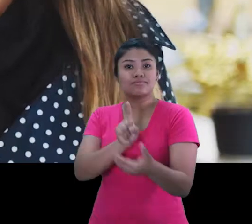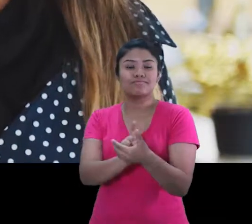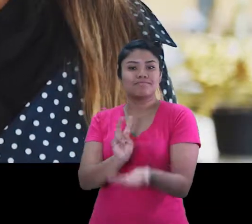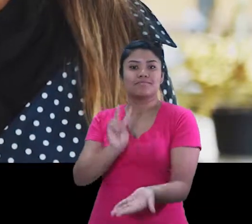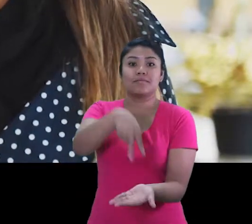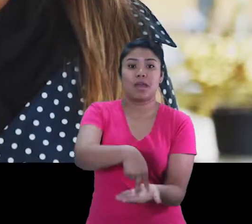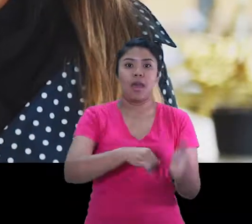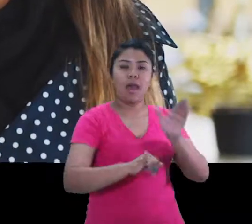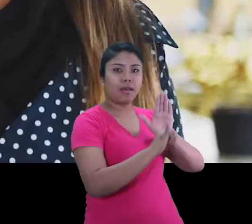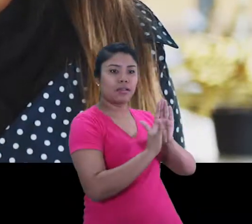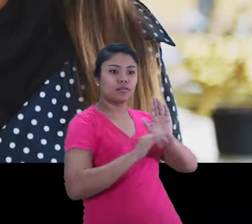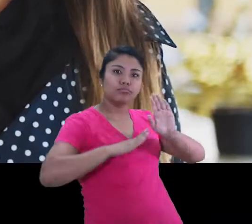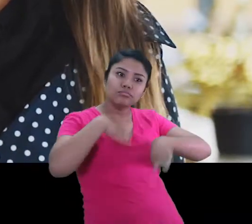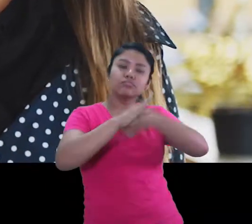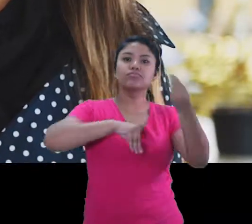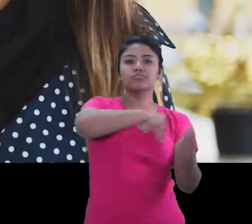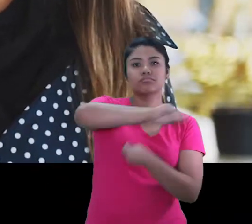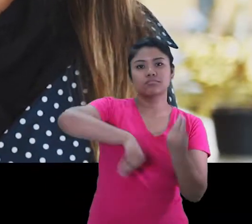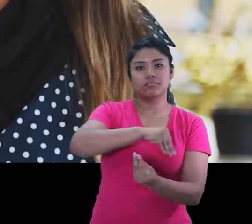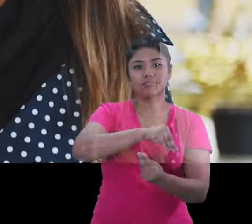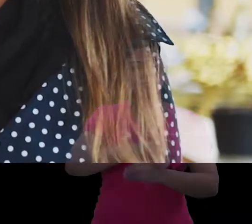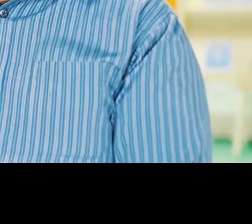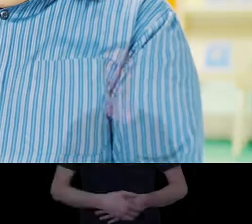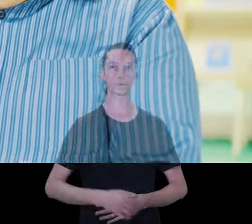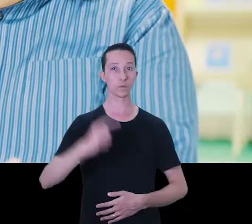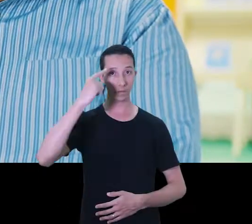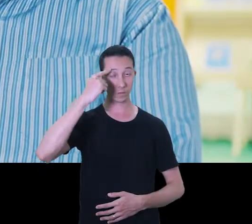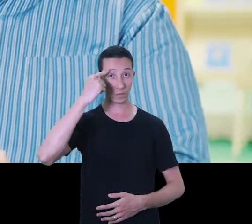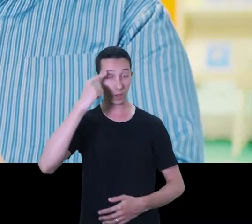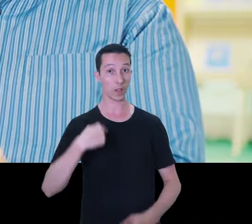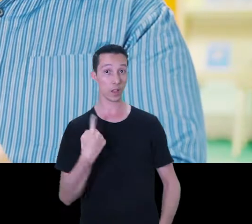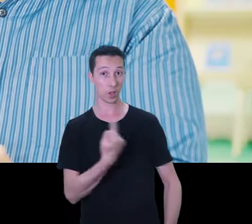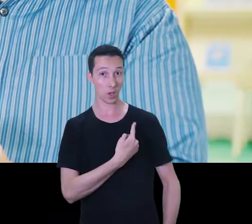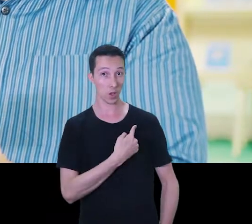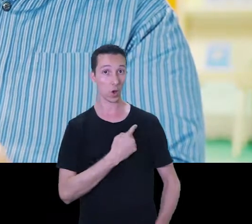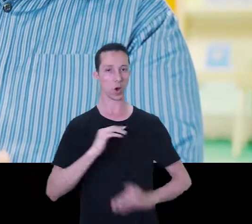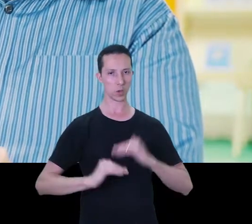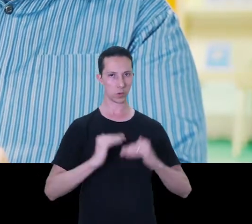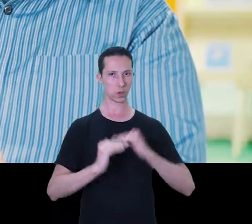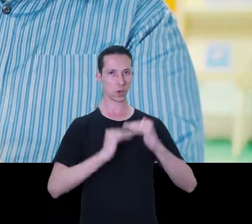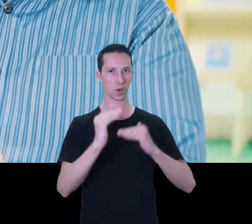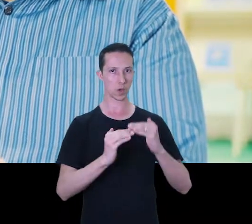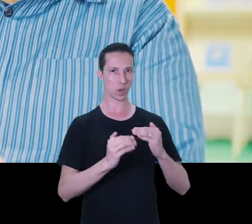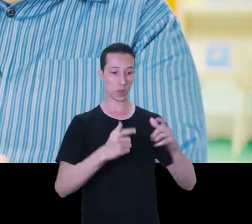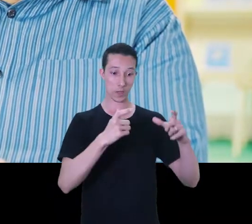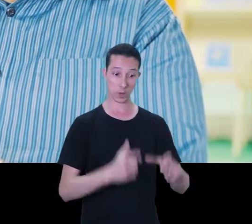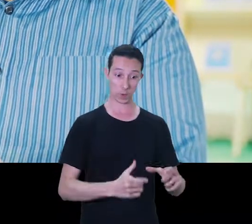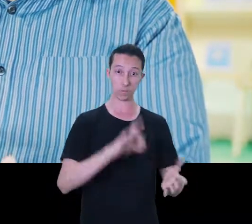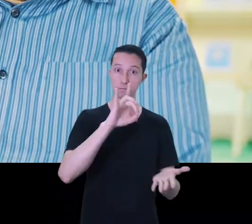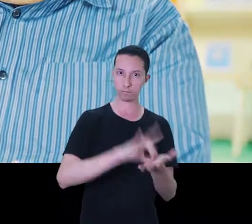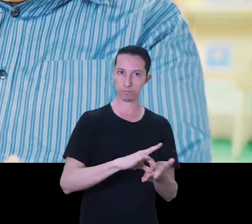território. E a identidade é construída a partir disso. Se a gente pensa, né, que a gente se constitui no